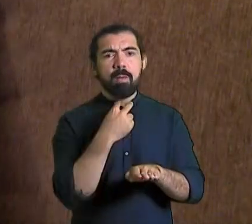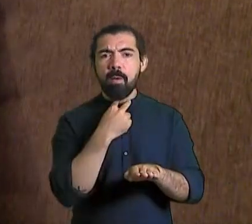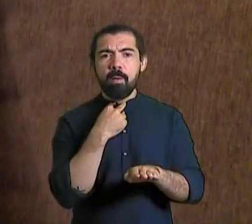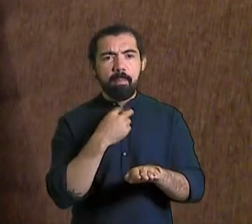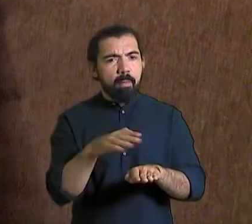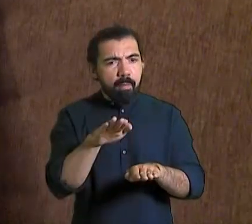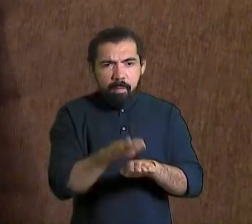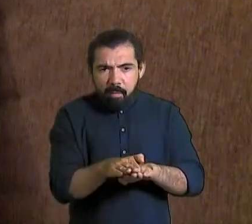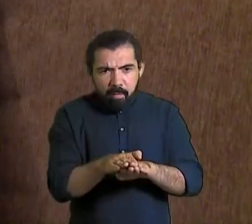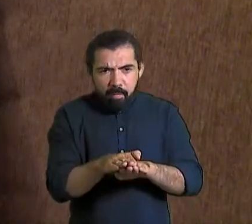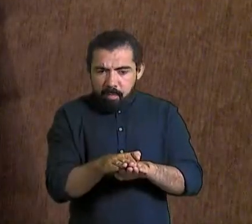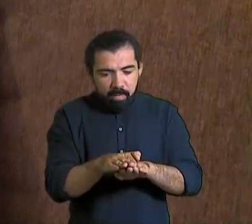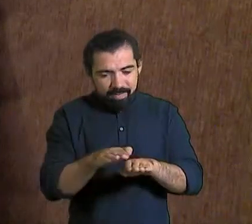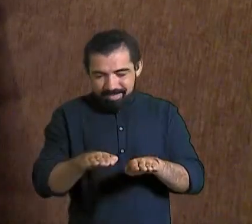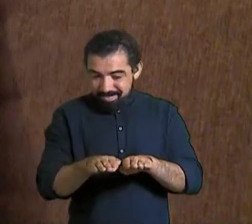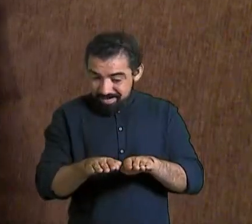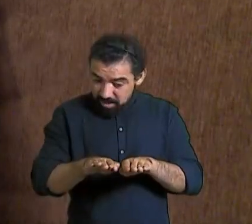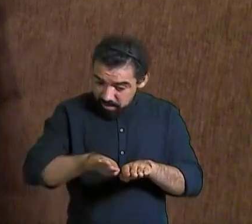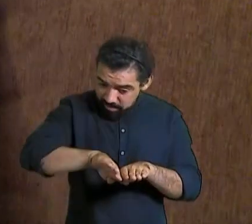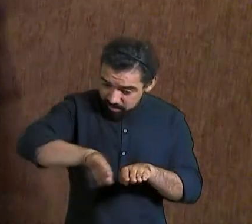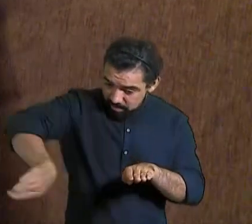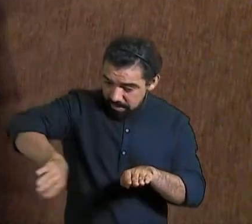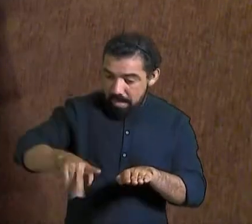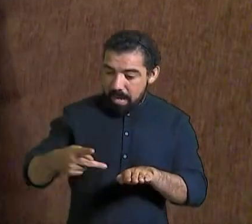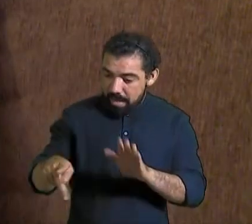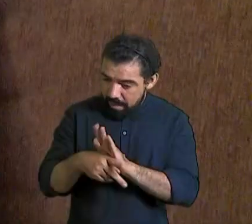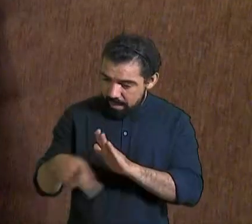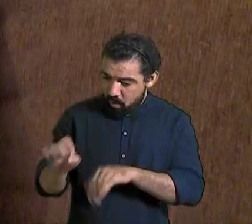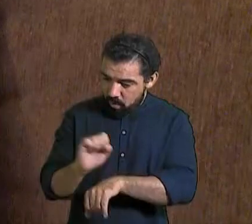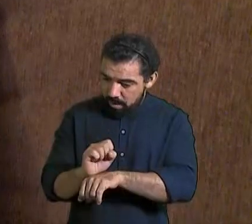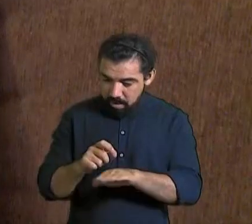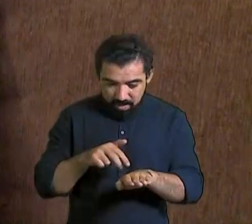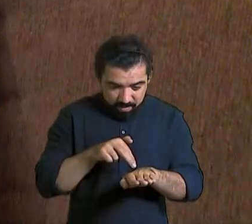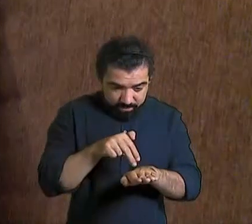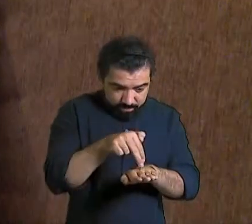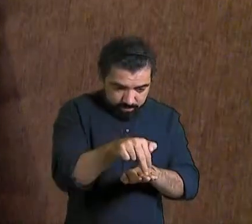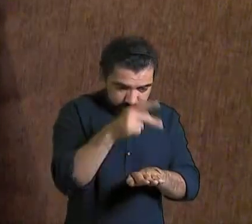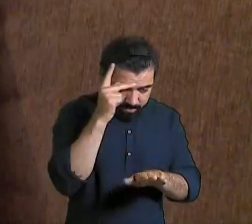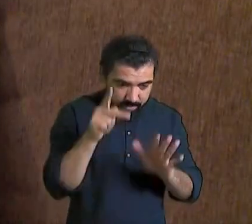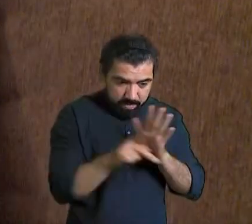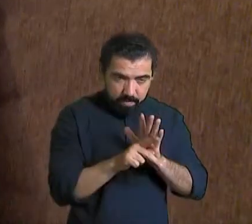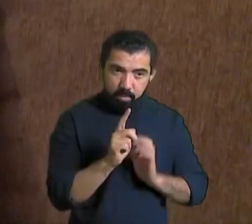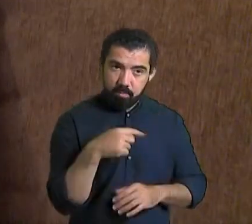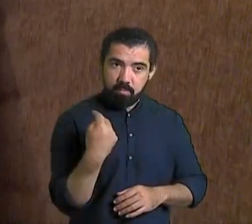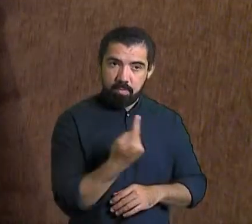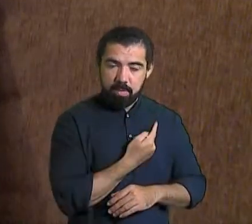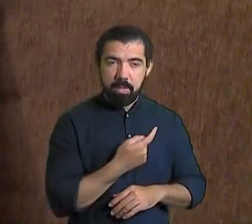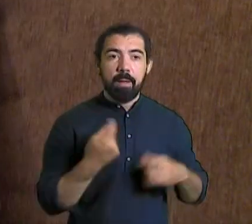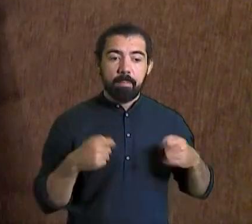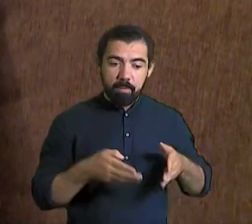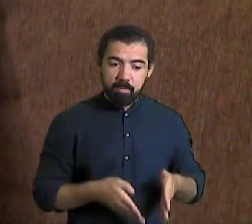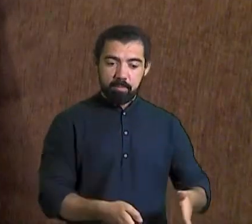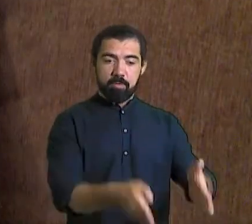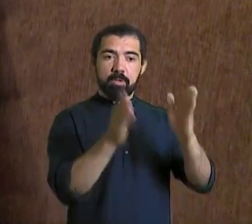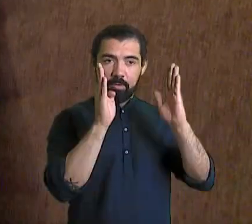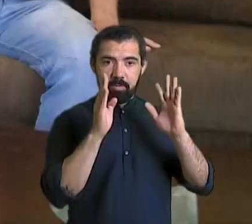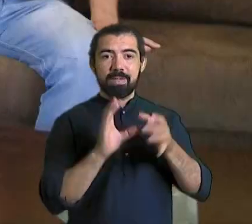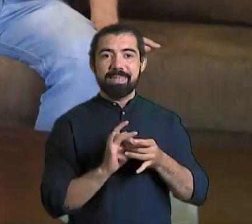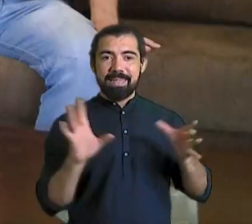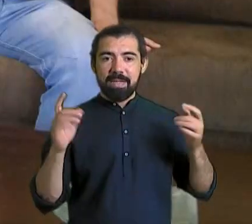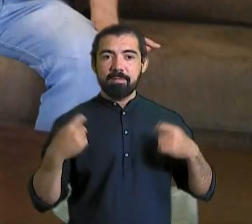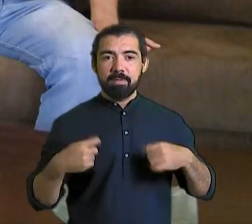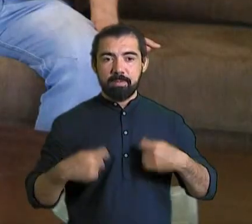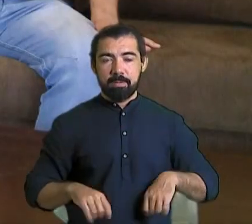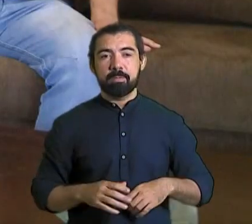com a sua mobilidade reduzida, né? que de alguma forma irão precisar daquela travessia,